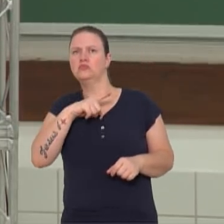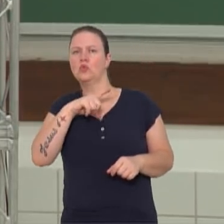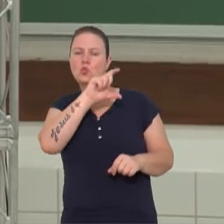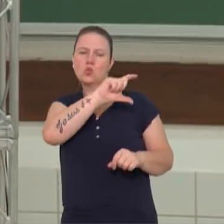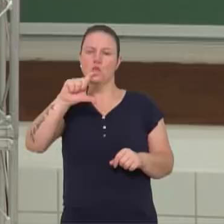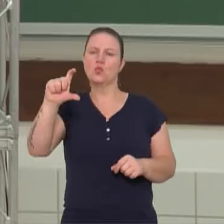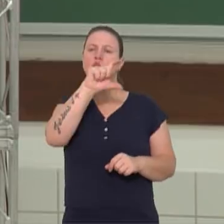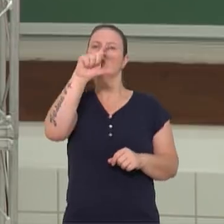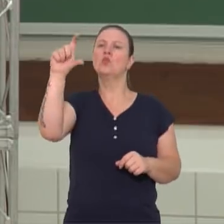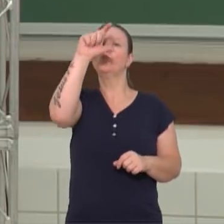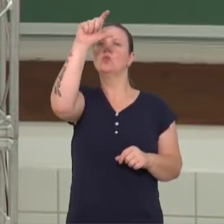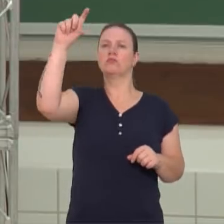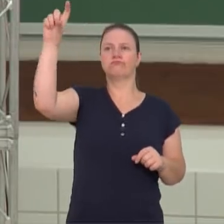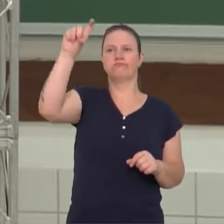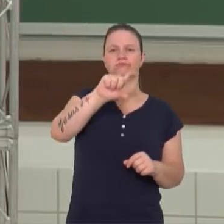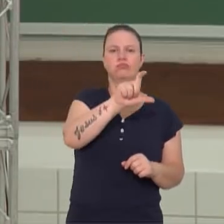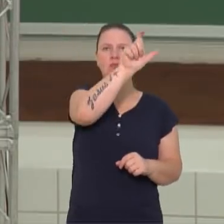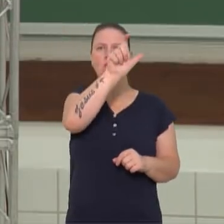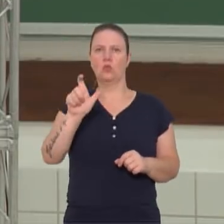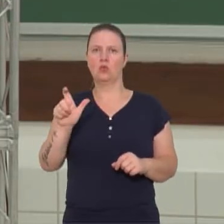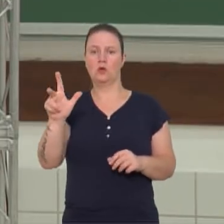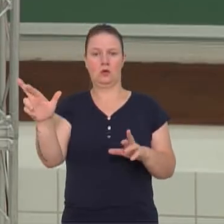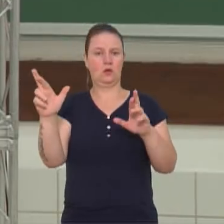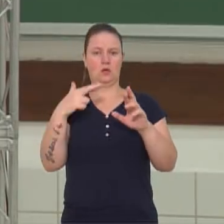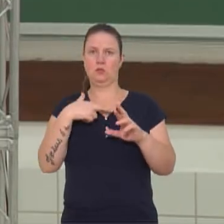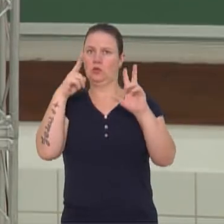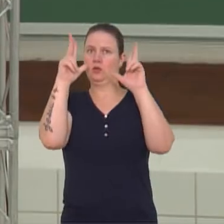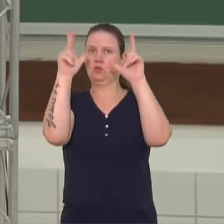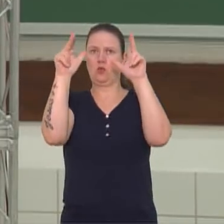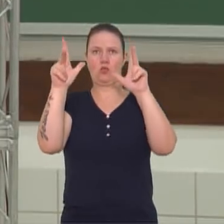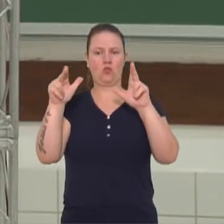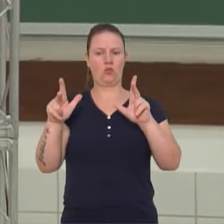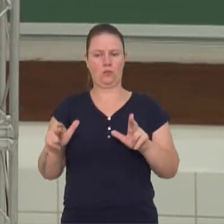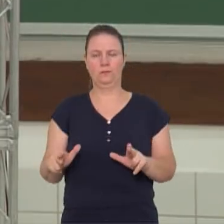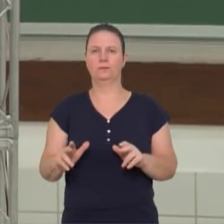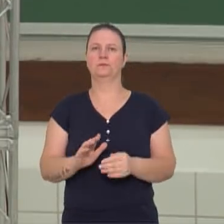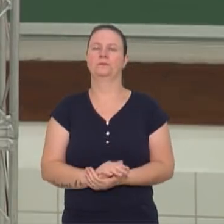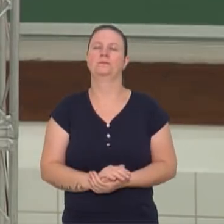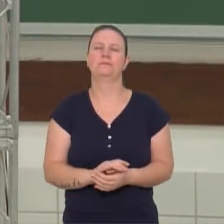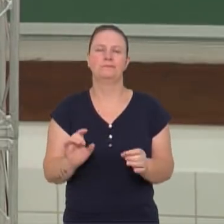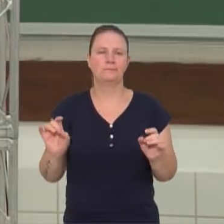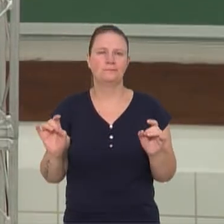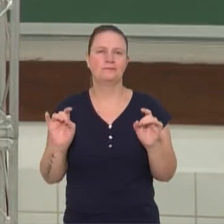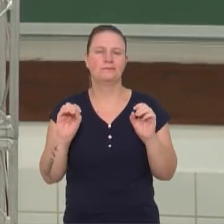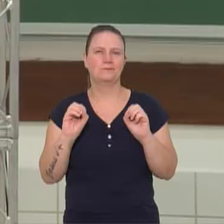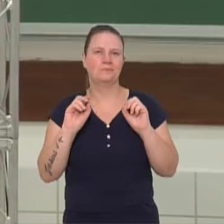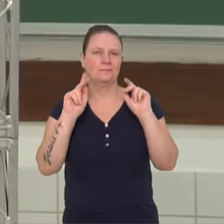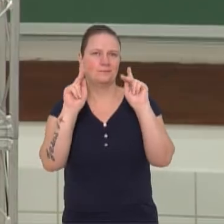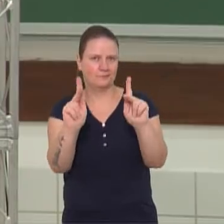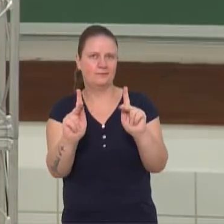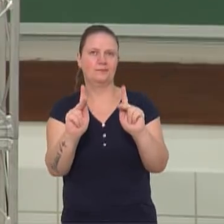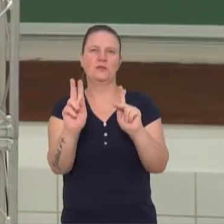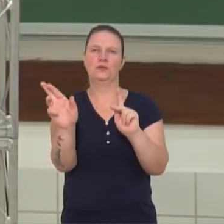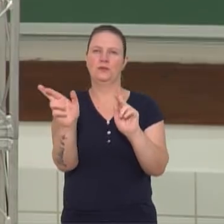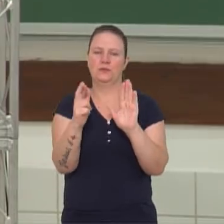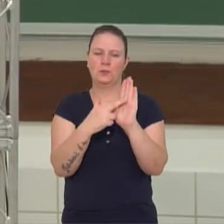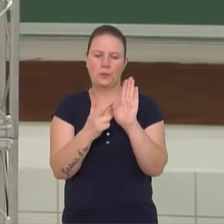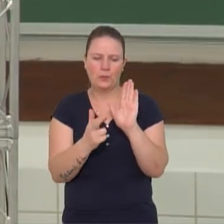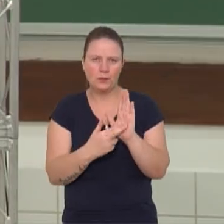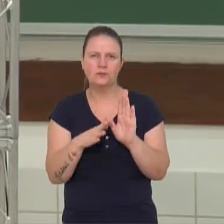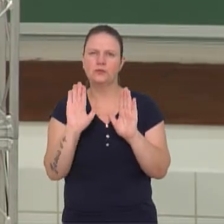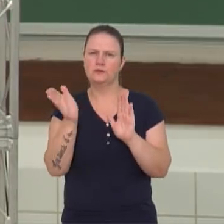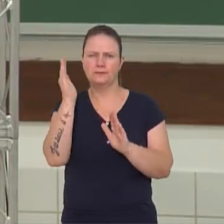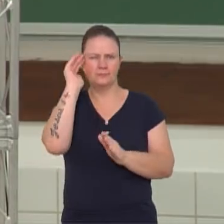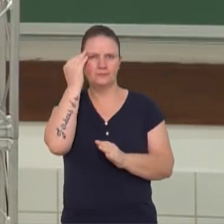5,1. Beleza? Muito bem. Respondido, acertaram, conseguiram